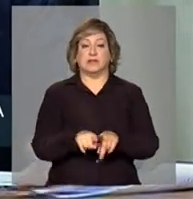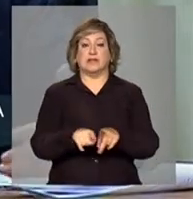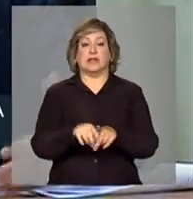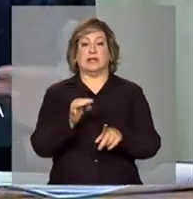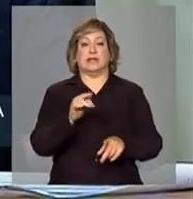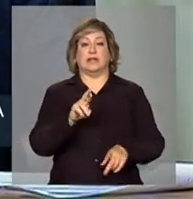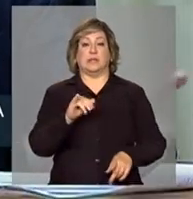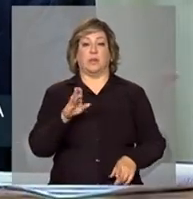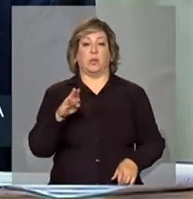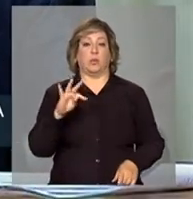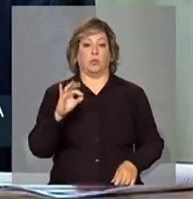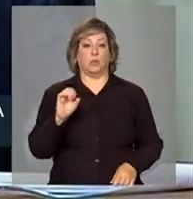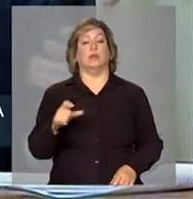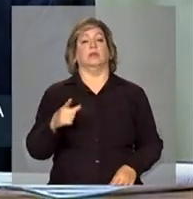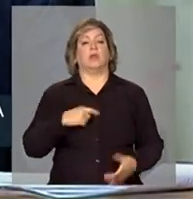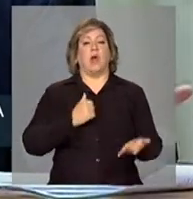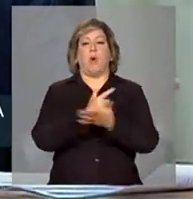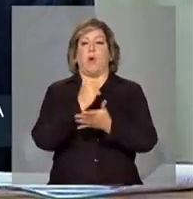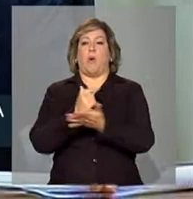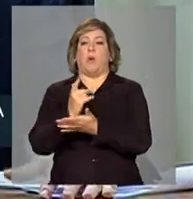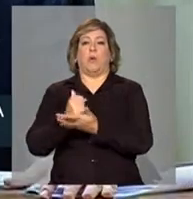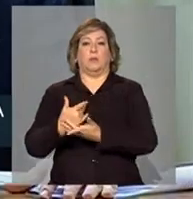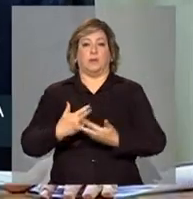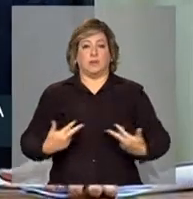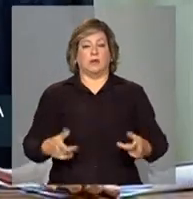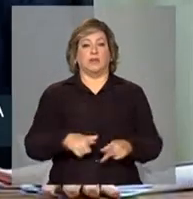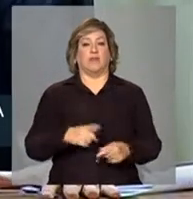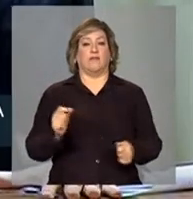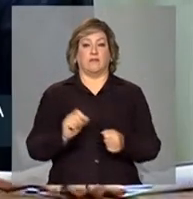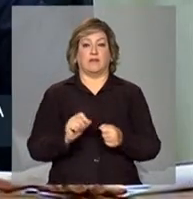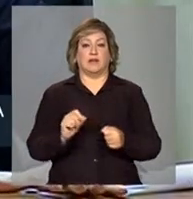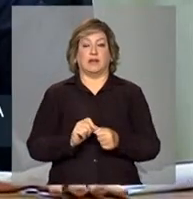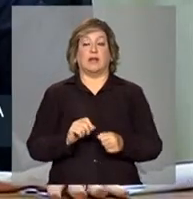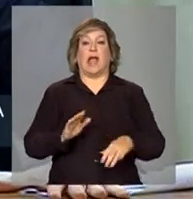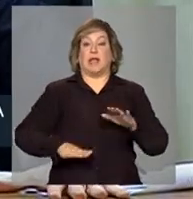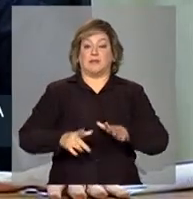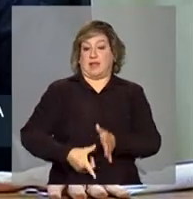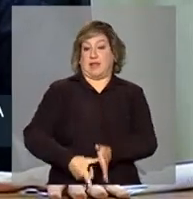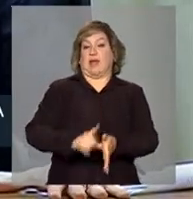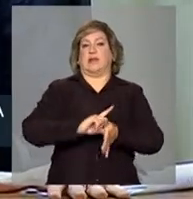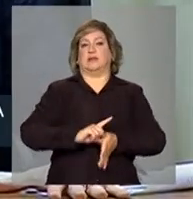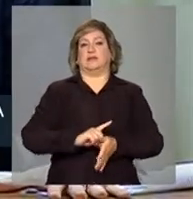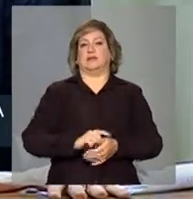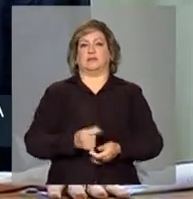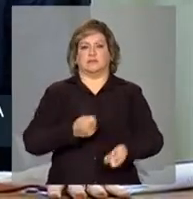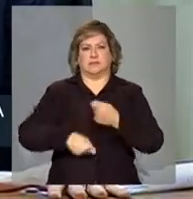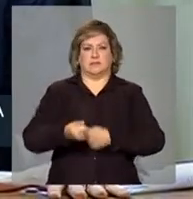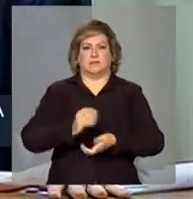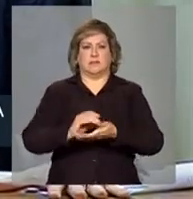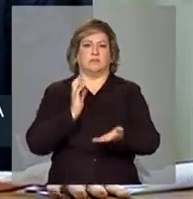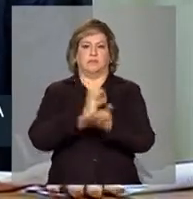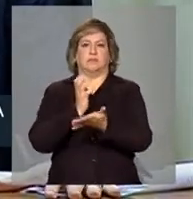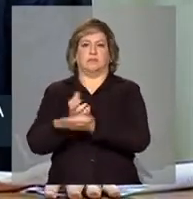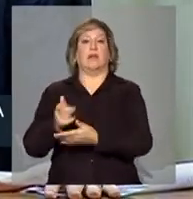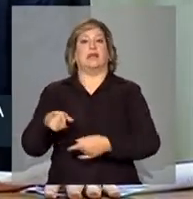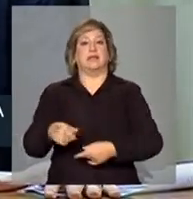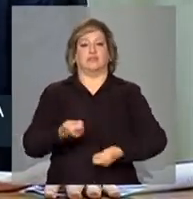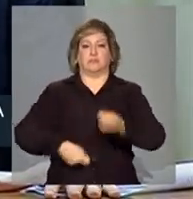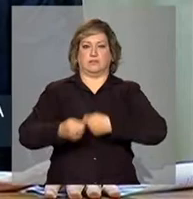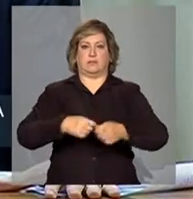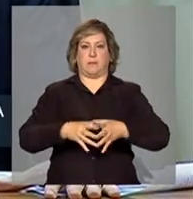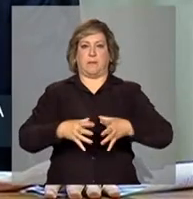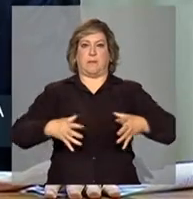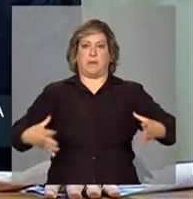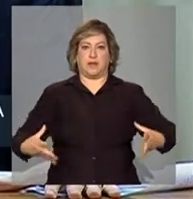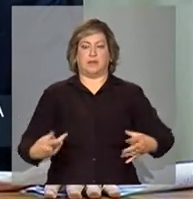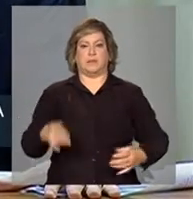tributário e estão indo às compras Estão realizando até às vezes e antecipando investimento o que dá uma dinâmica para a